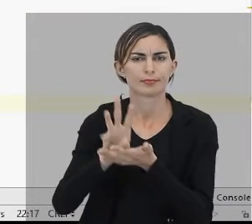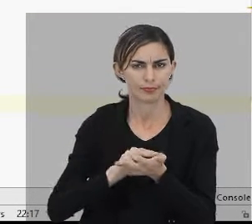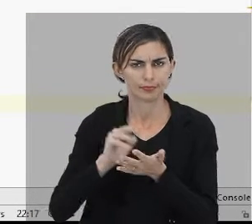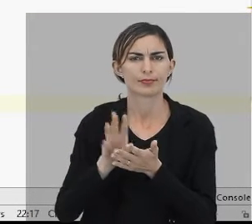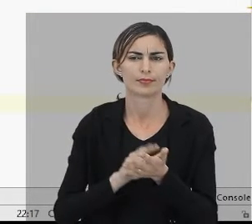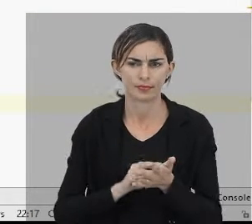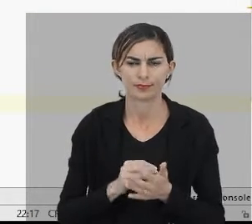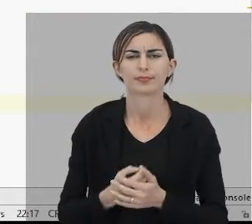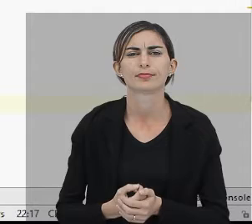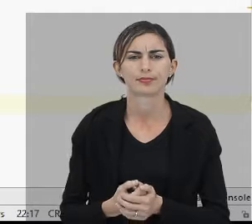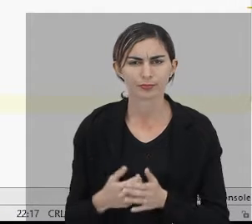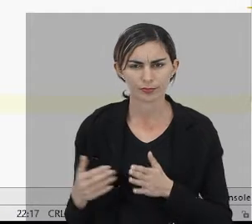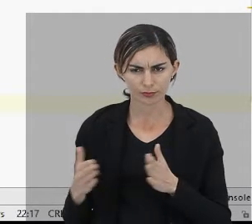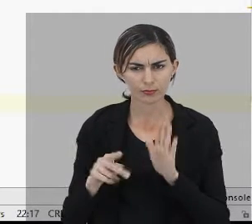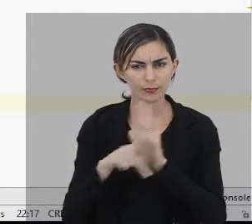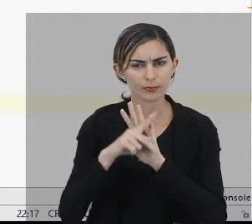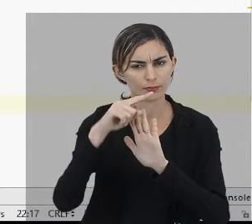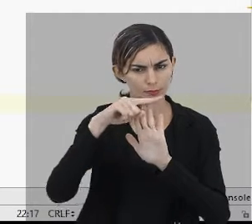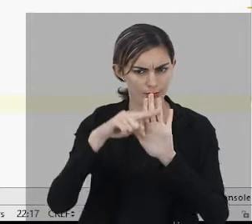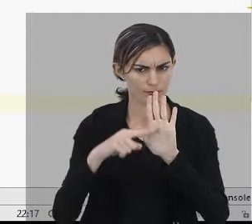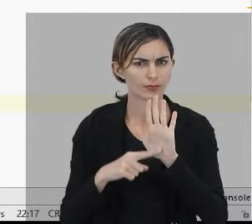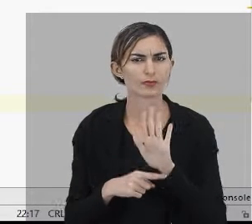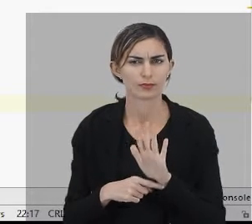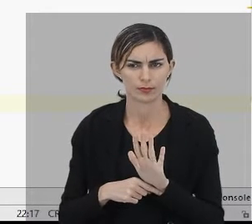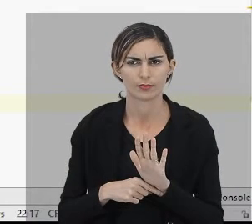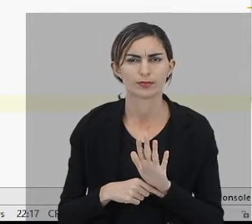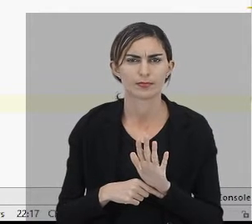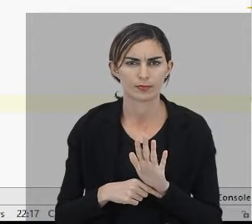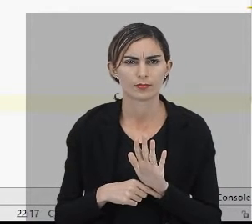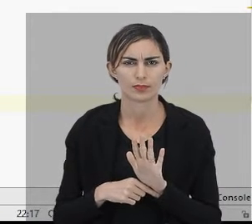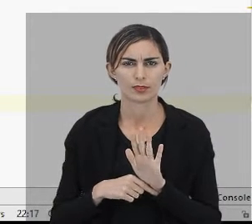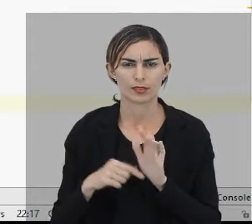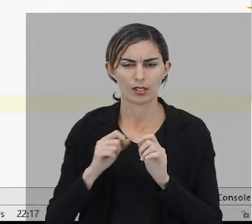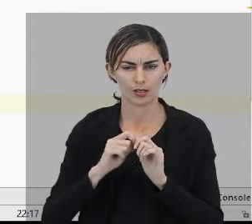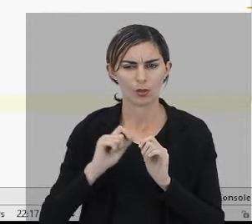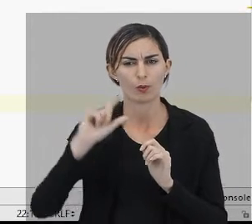do código, faz parte da programação aumentar essa variável.